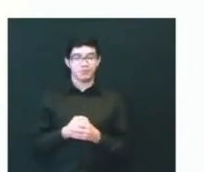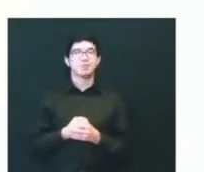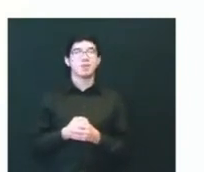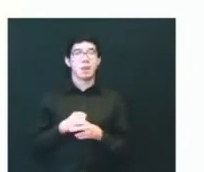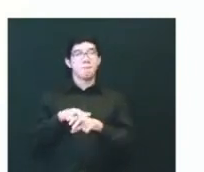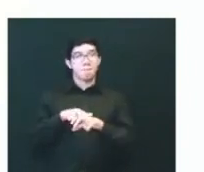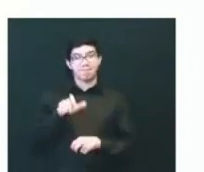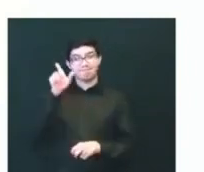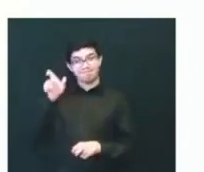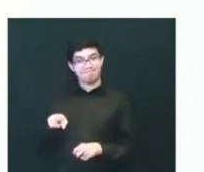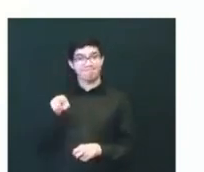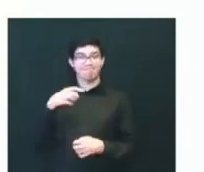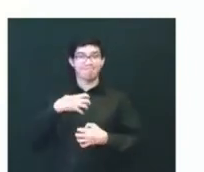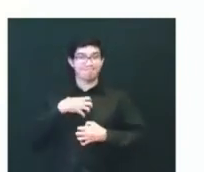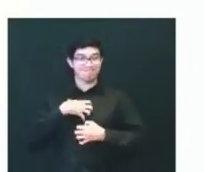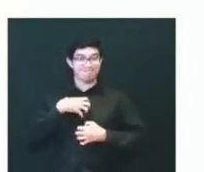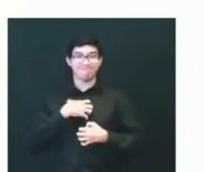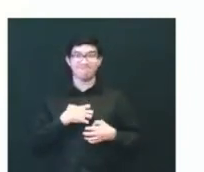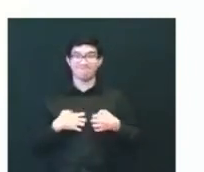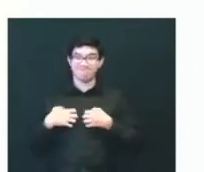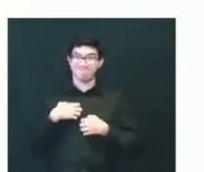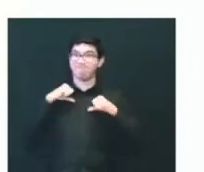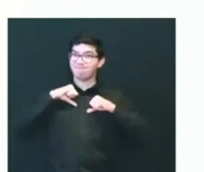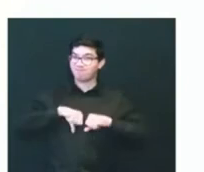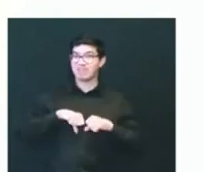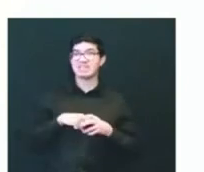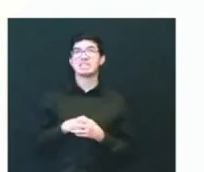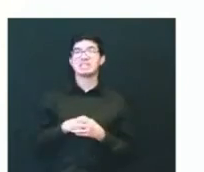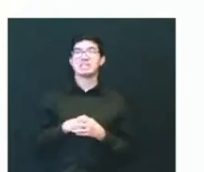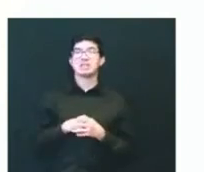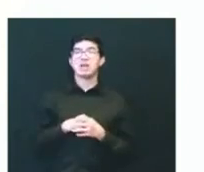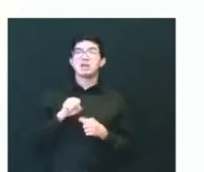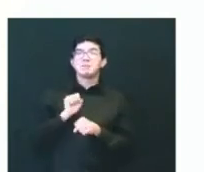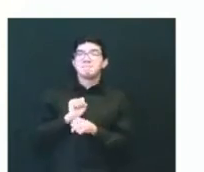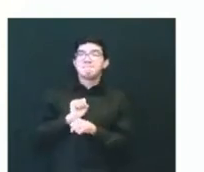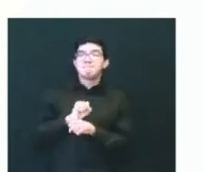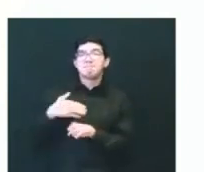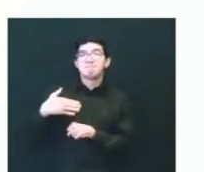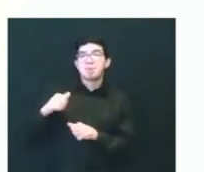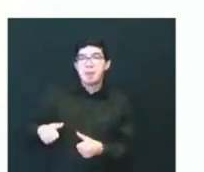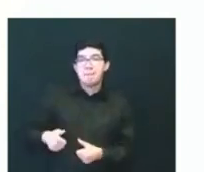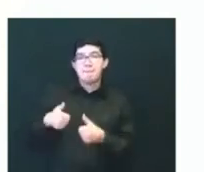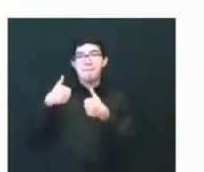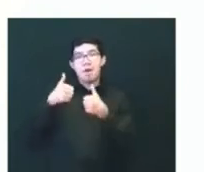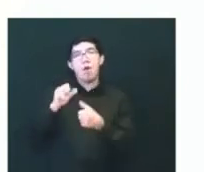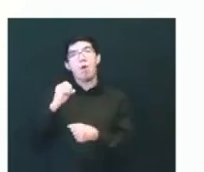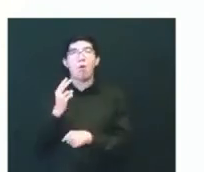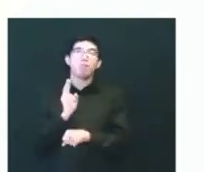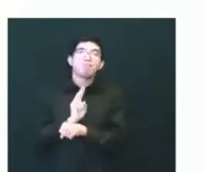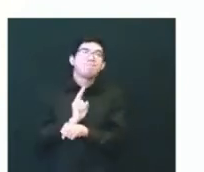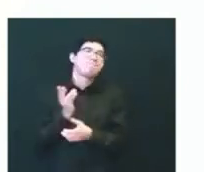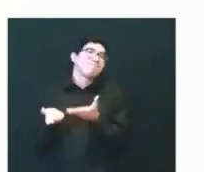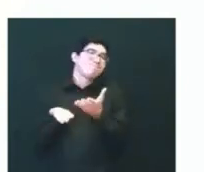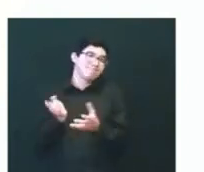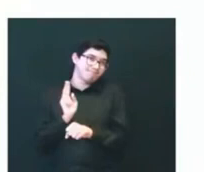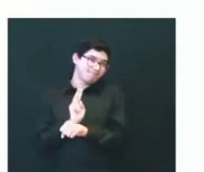pode se agravar. E até chegar à recuperação, ou então até chegar aos cuidados paliativos. Mesmo nos cuidados paliativos,